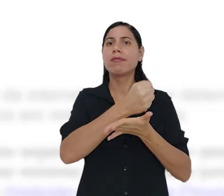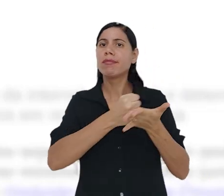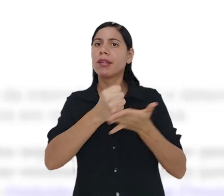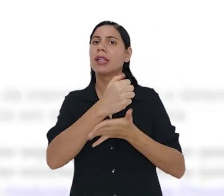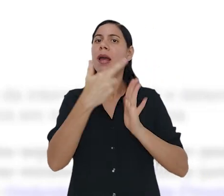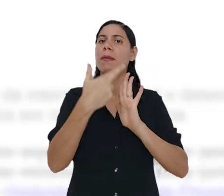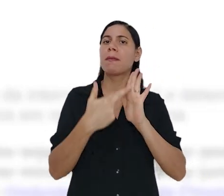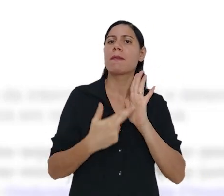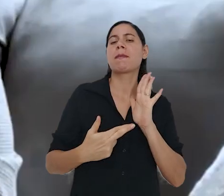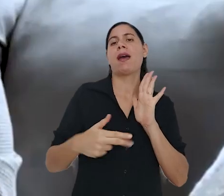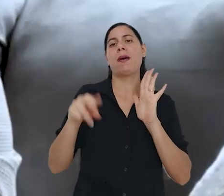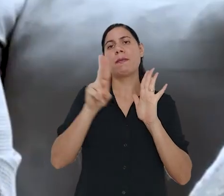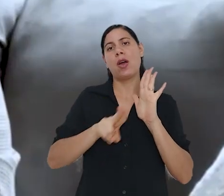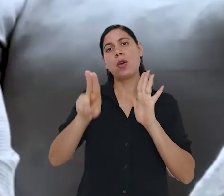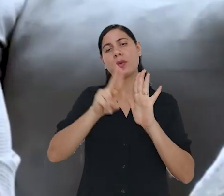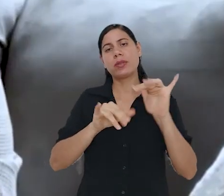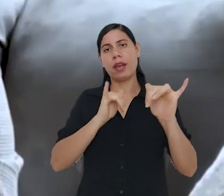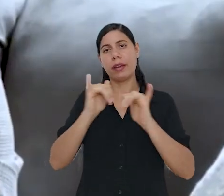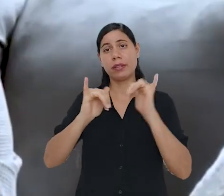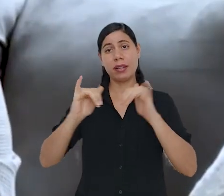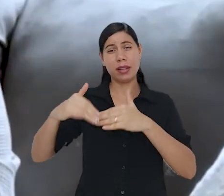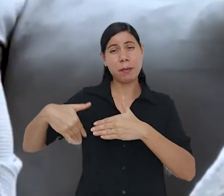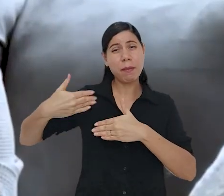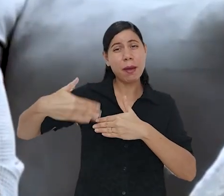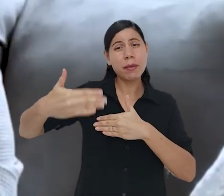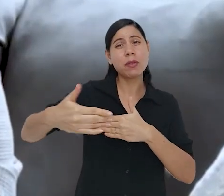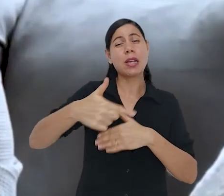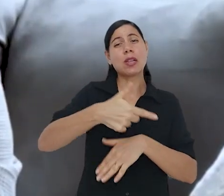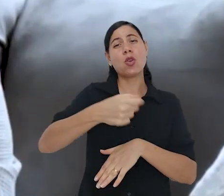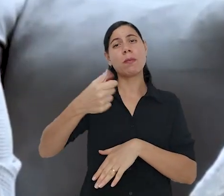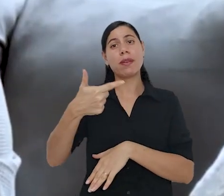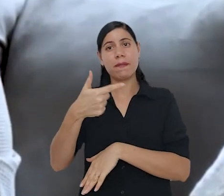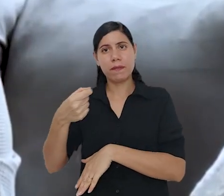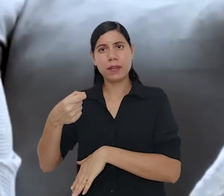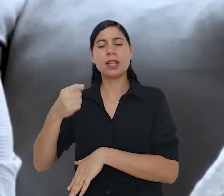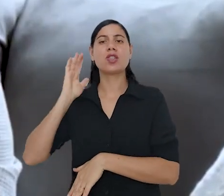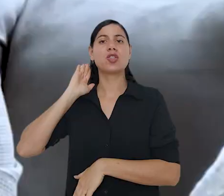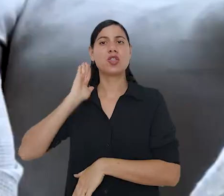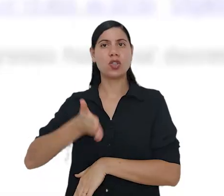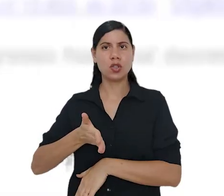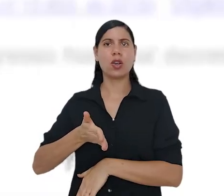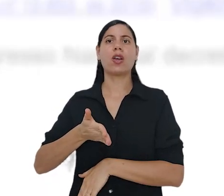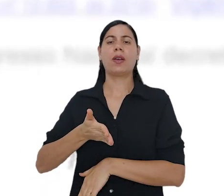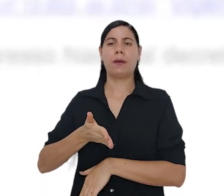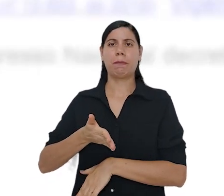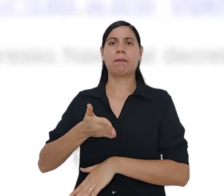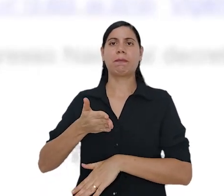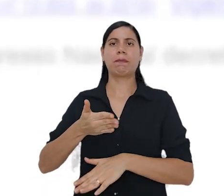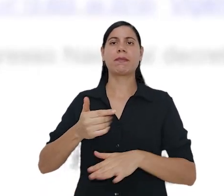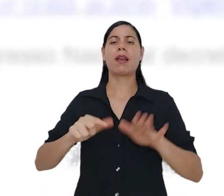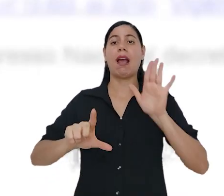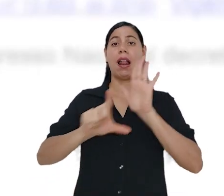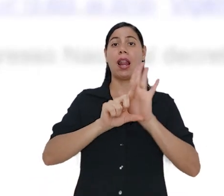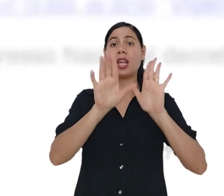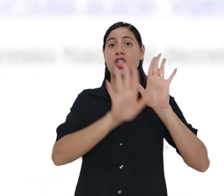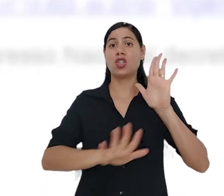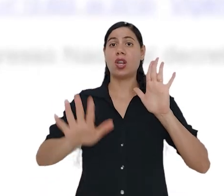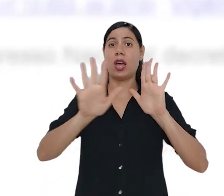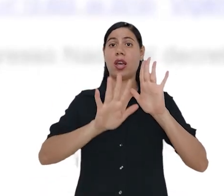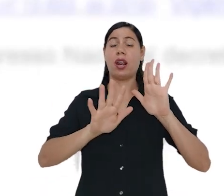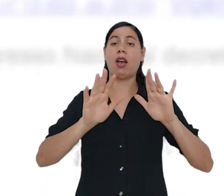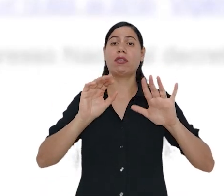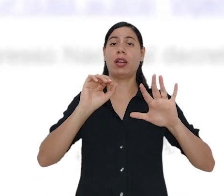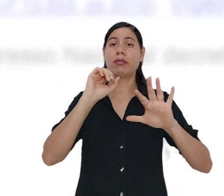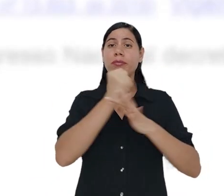para o uso da internet. Andando mais para frente, em 2020 já, com a publicação da Lei Geral de Proteção de